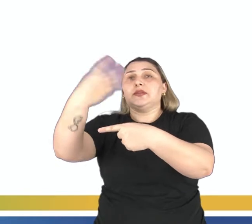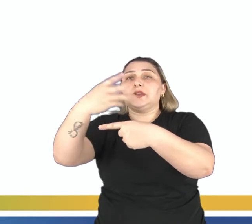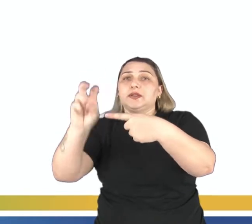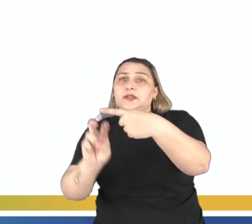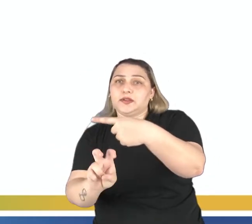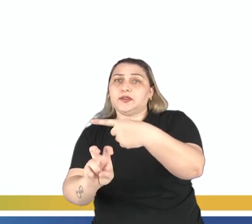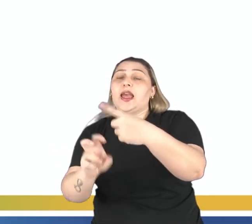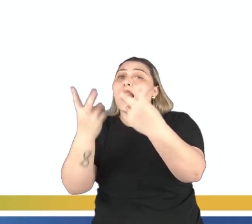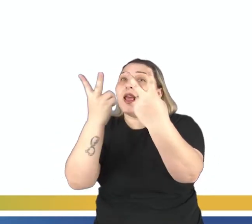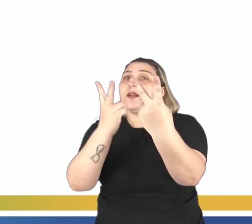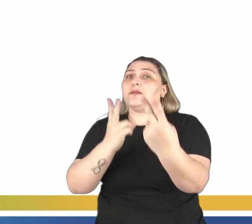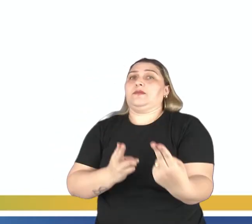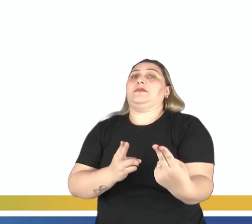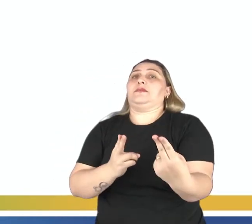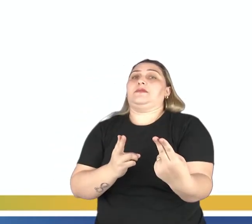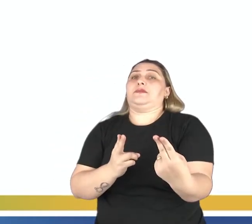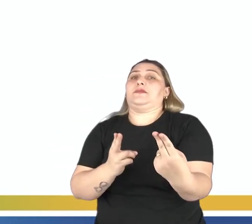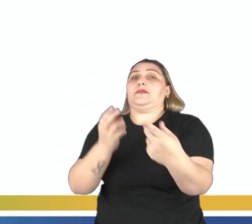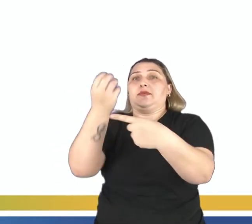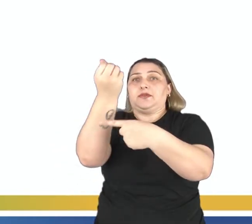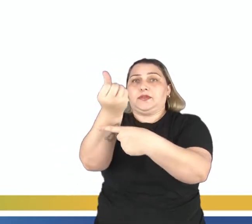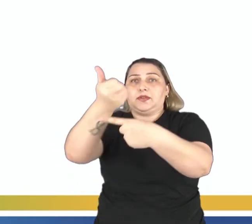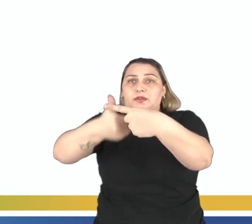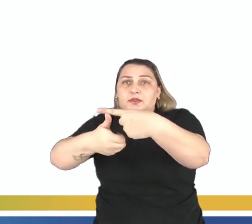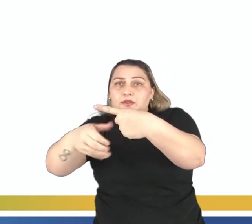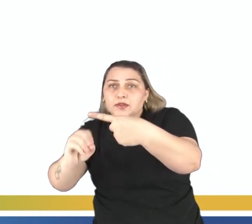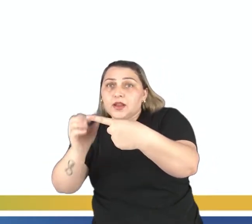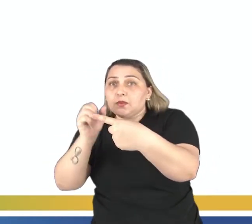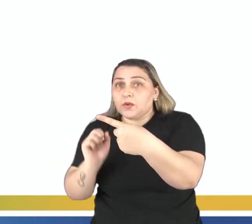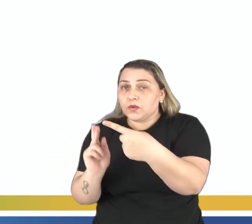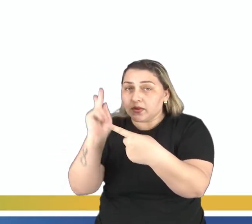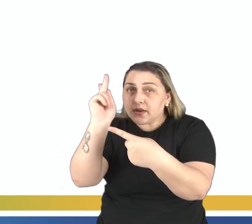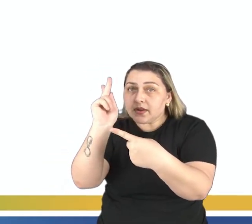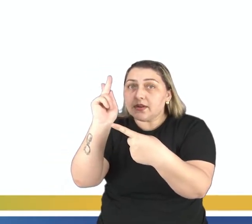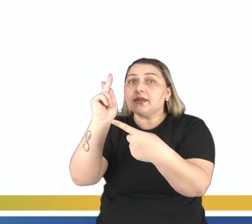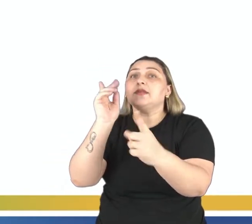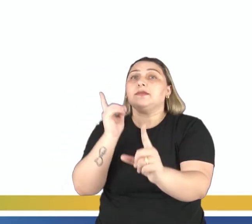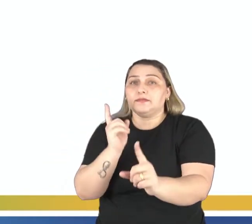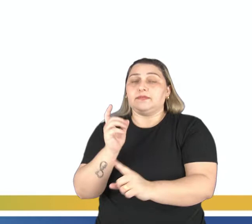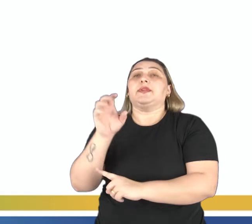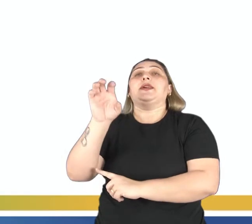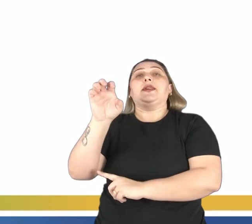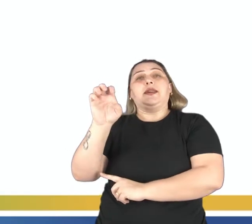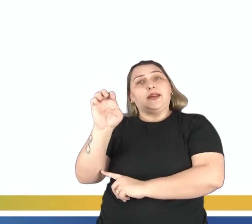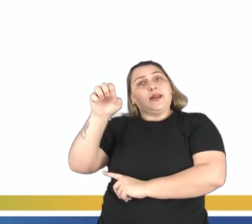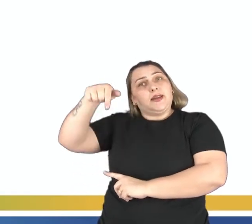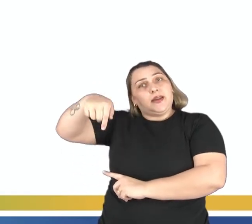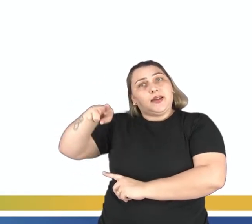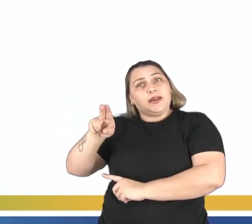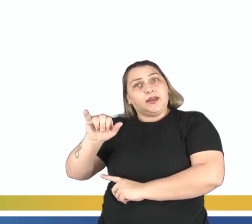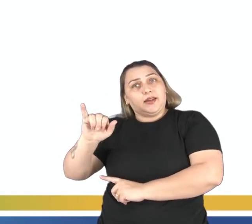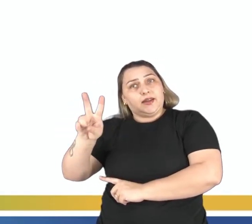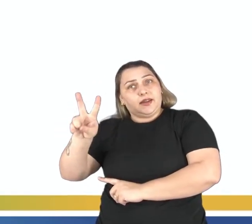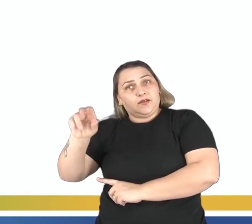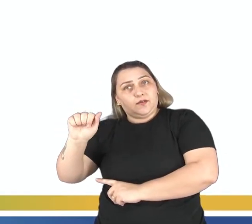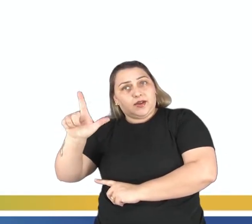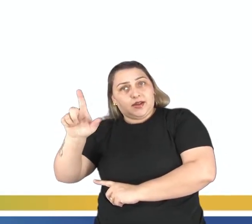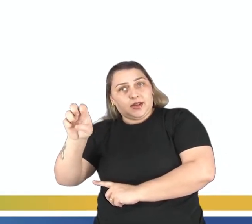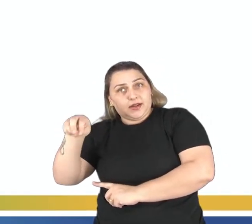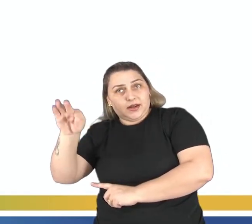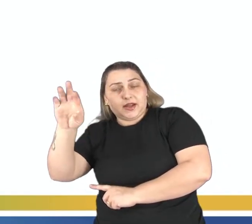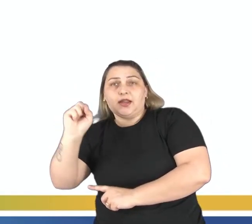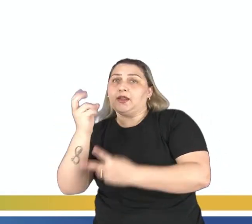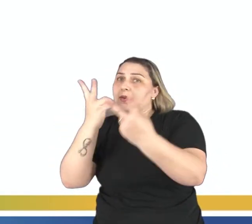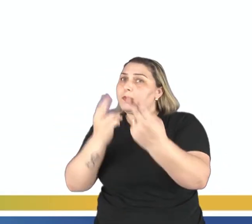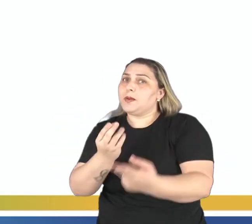é igual à fração 6/10, ok? Elas são frações equivalentes. Elas representam a mesma